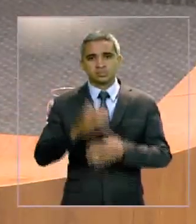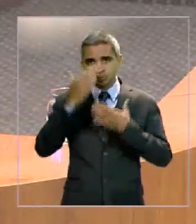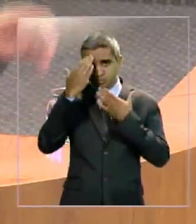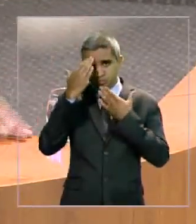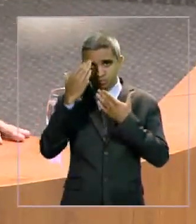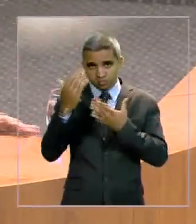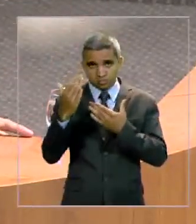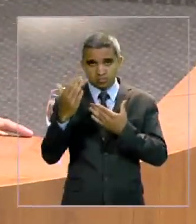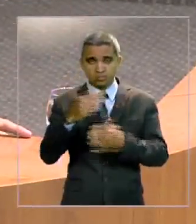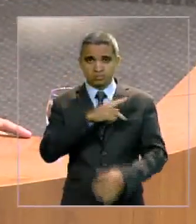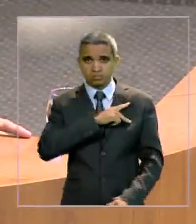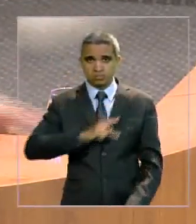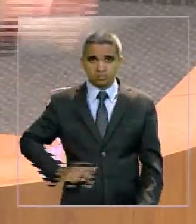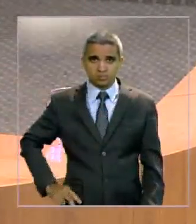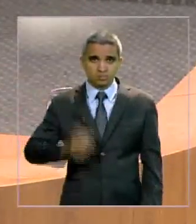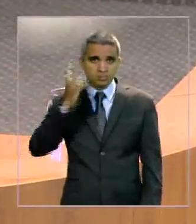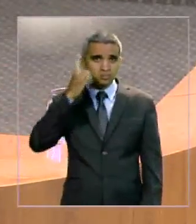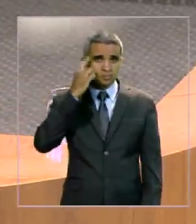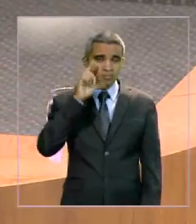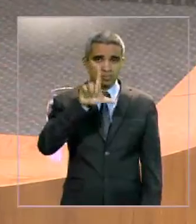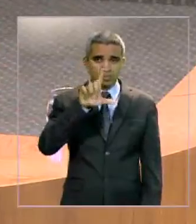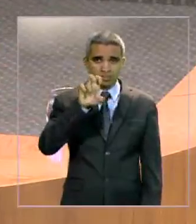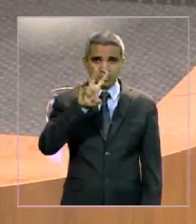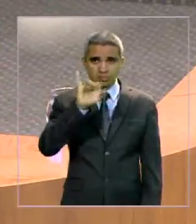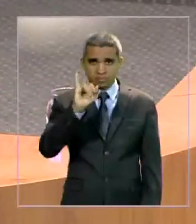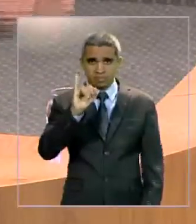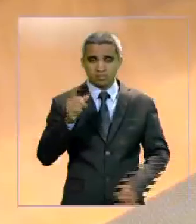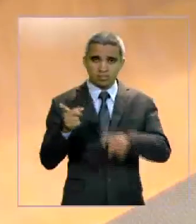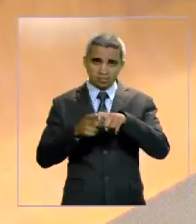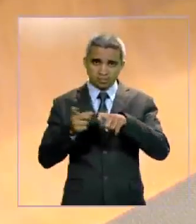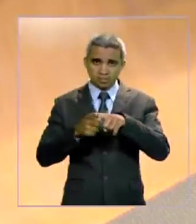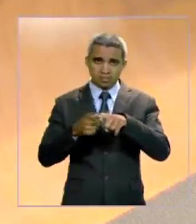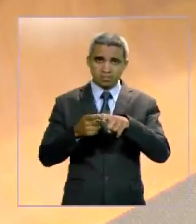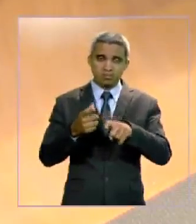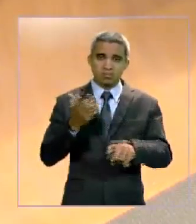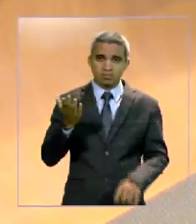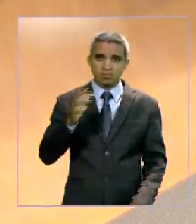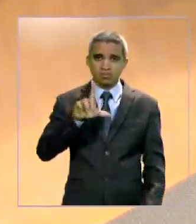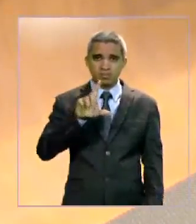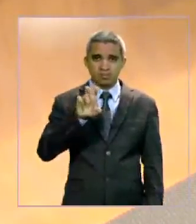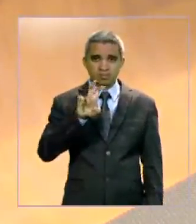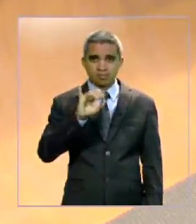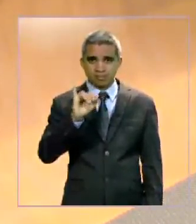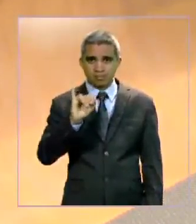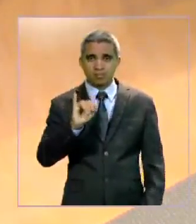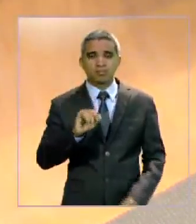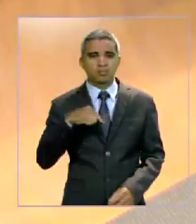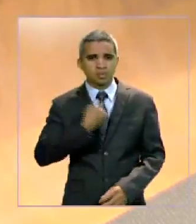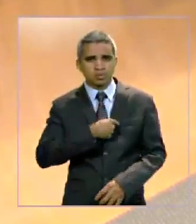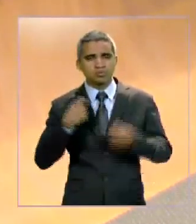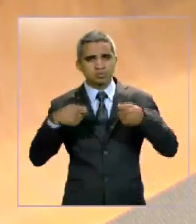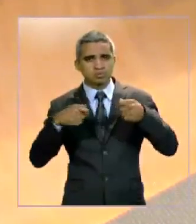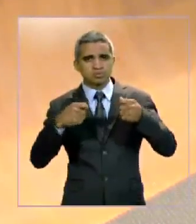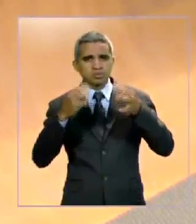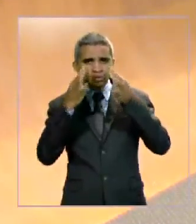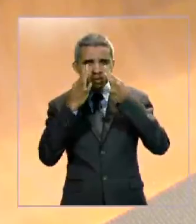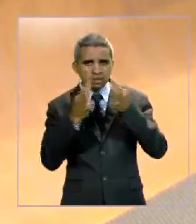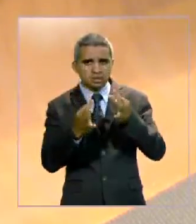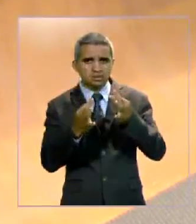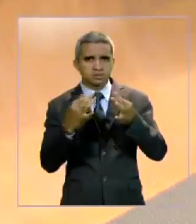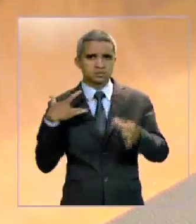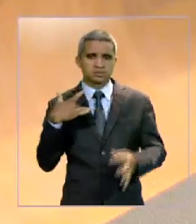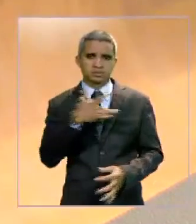A política é lugar de homens de bem, de homens honrados, de homens sérios, de homens dignos. Nós não